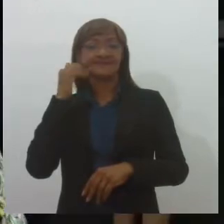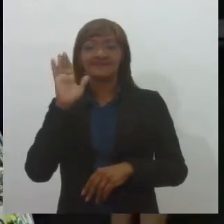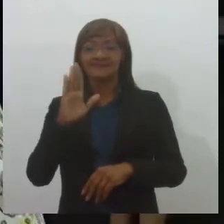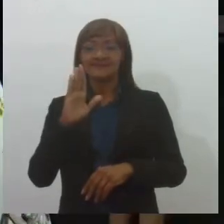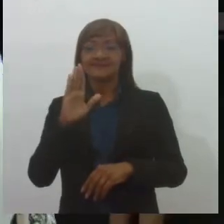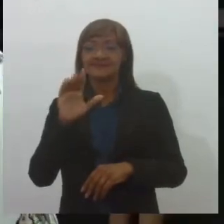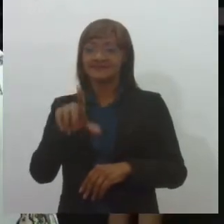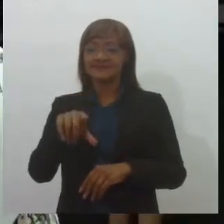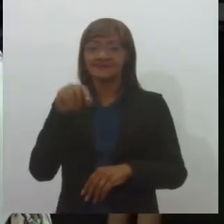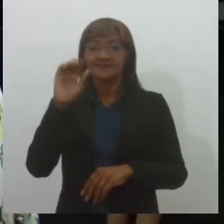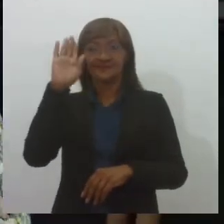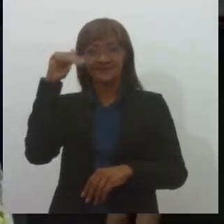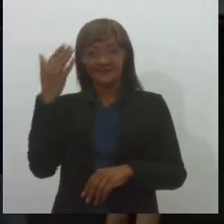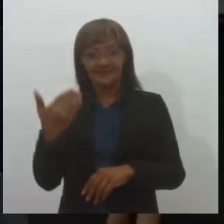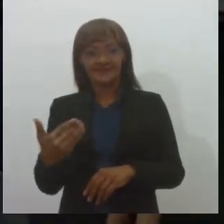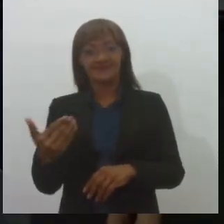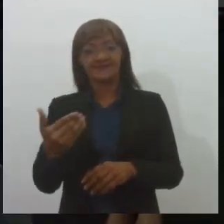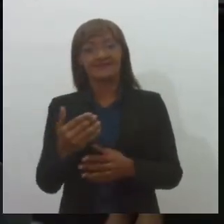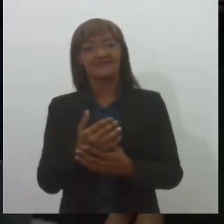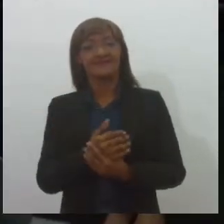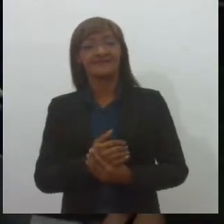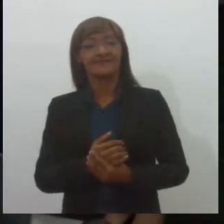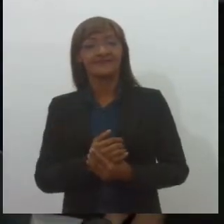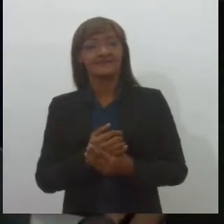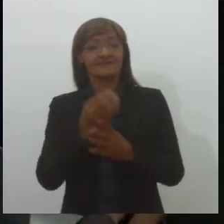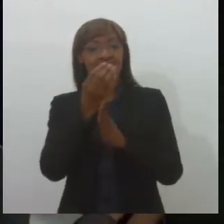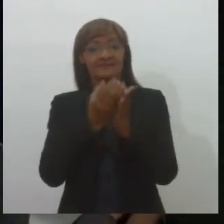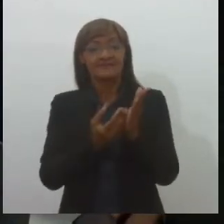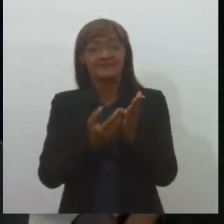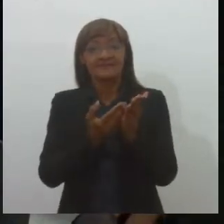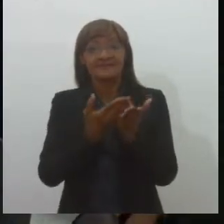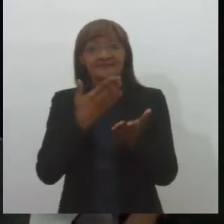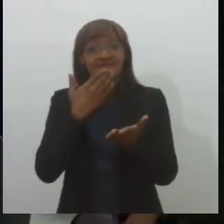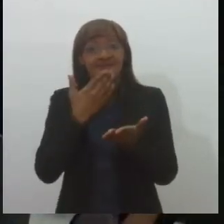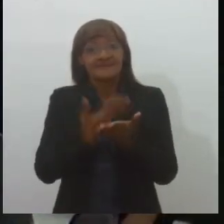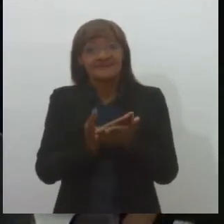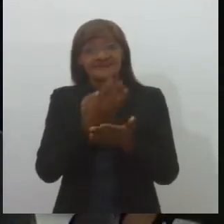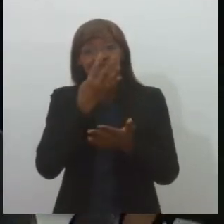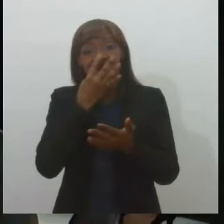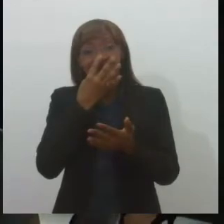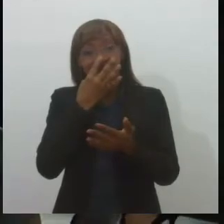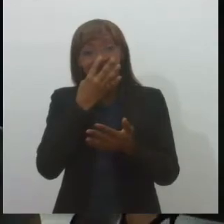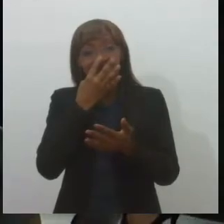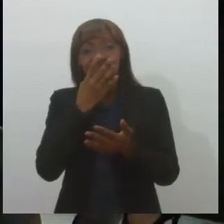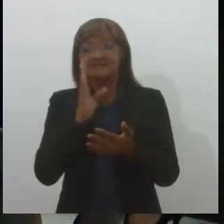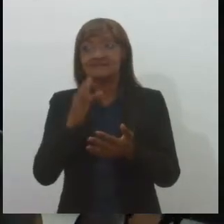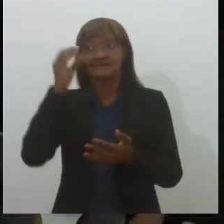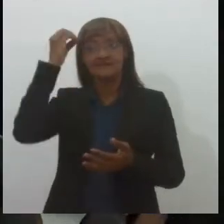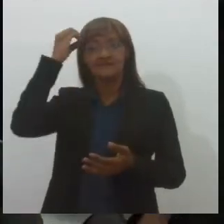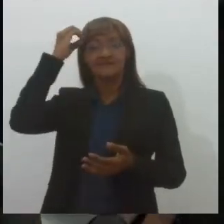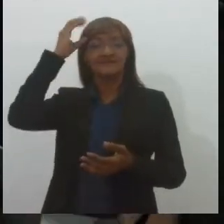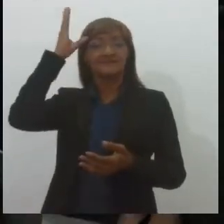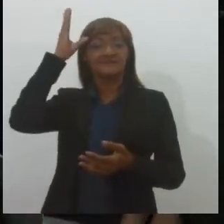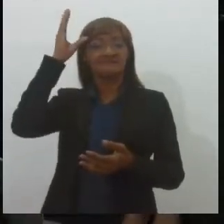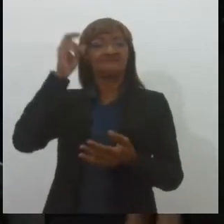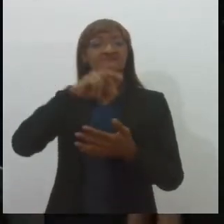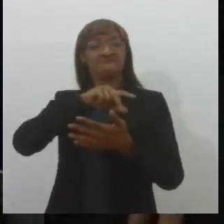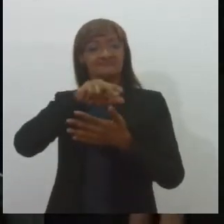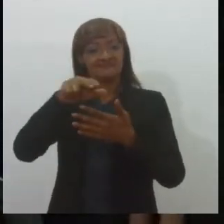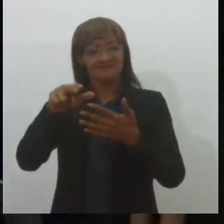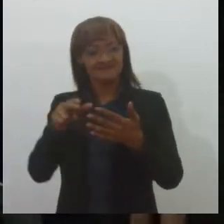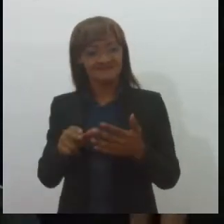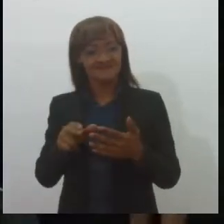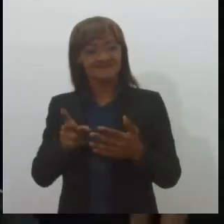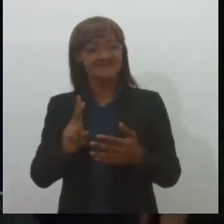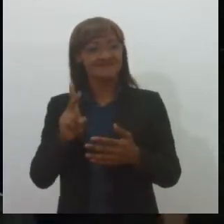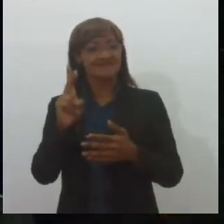honraria quando a gente vê o currículo do professor Bernardo ele ficasse Encantado de ver quanto que ele tem de conhecimento quanto que eles têm